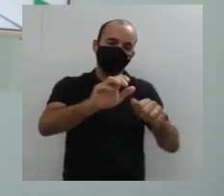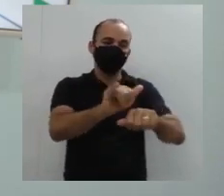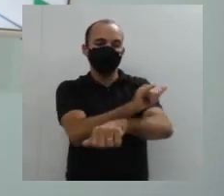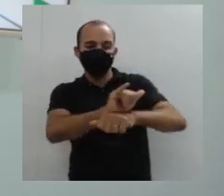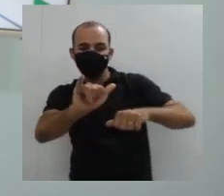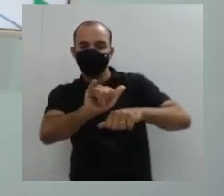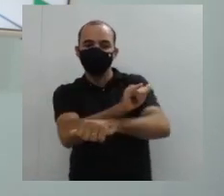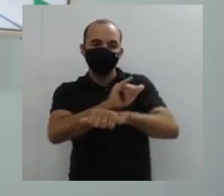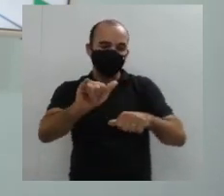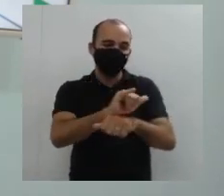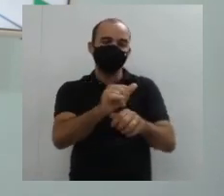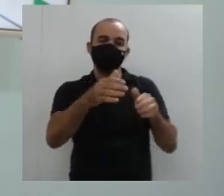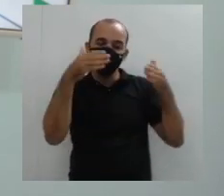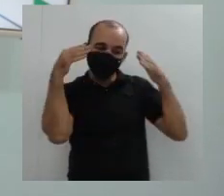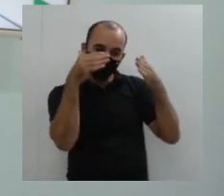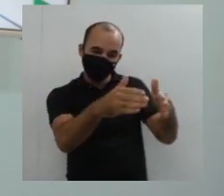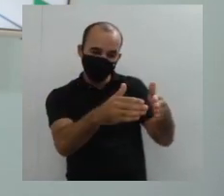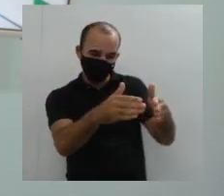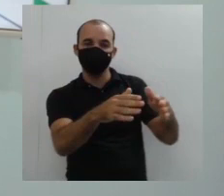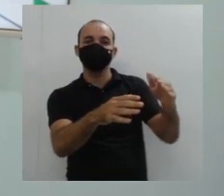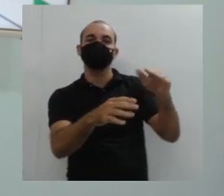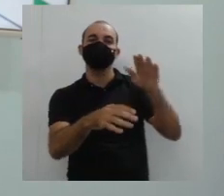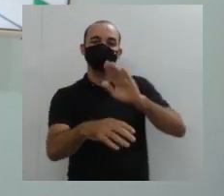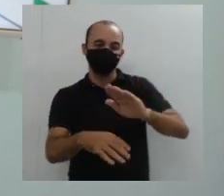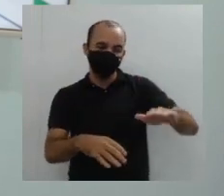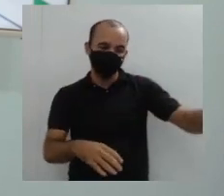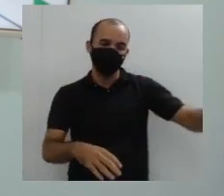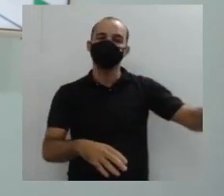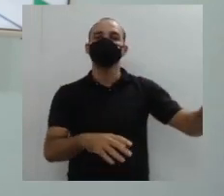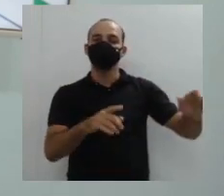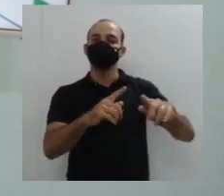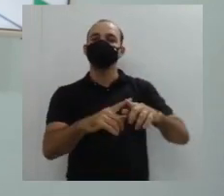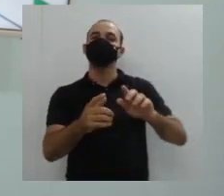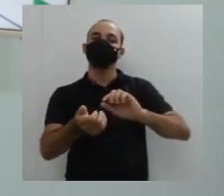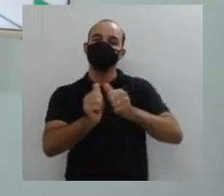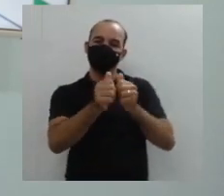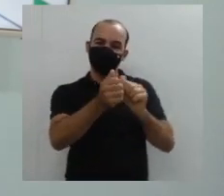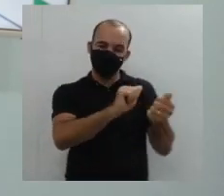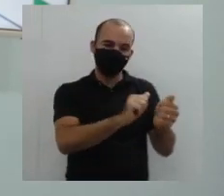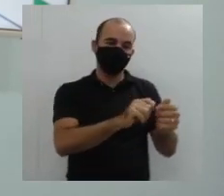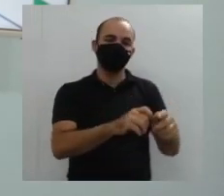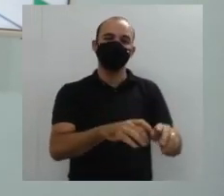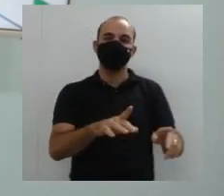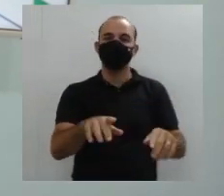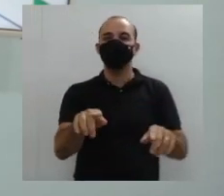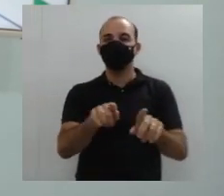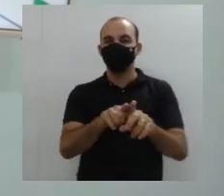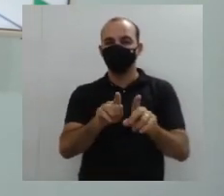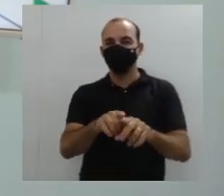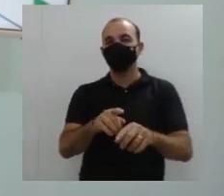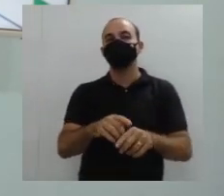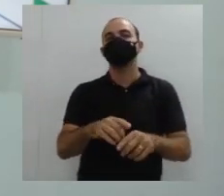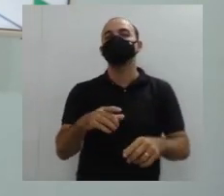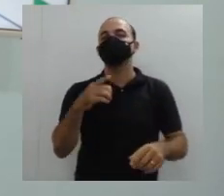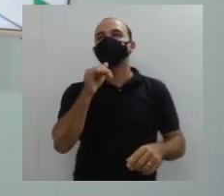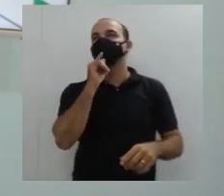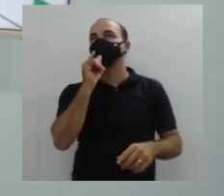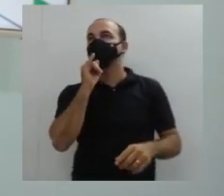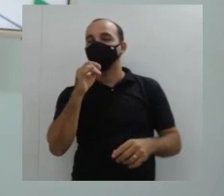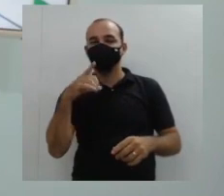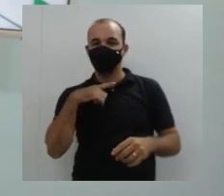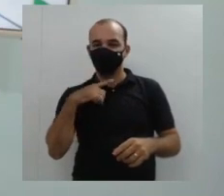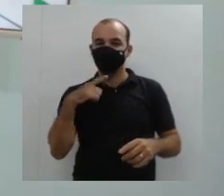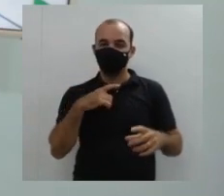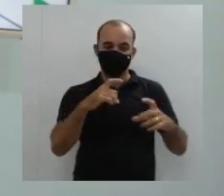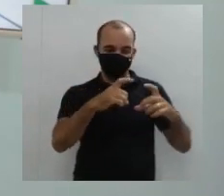seu texto àquele público-alvo. Já viram convites, certo? Que nós temos o quê?